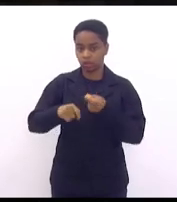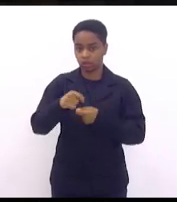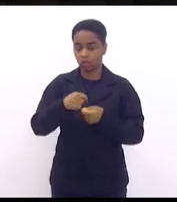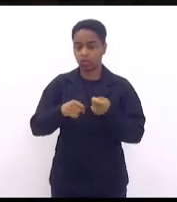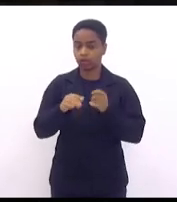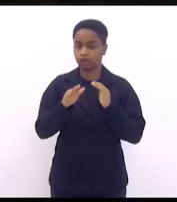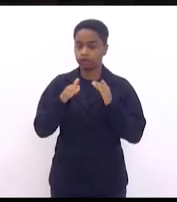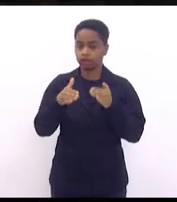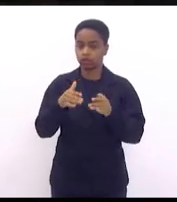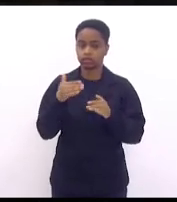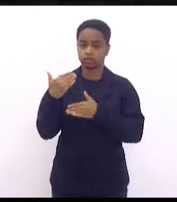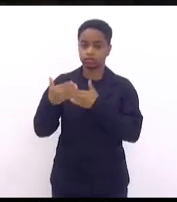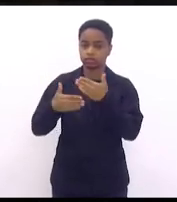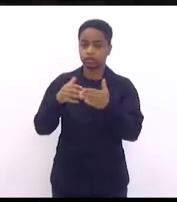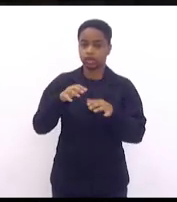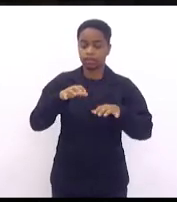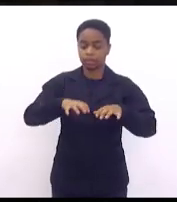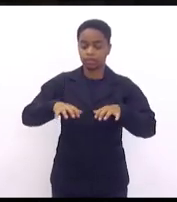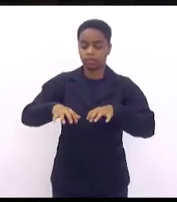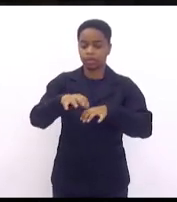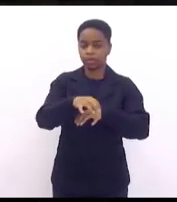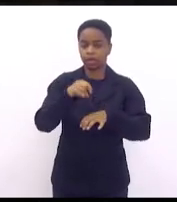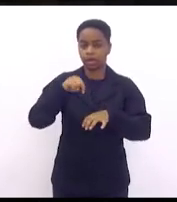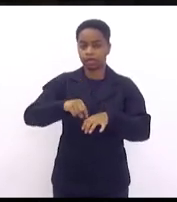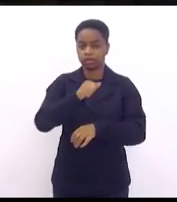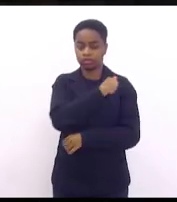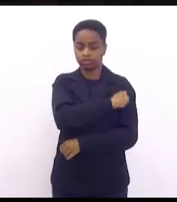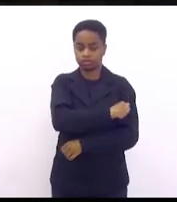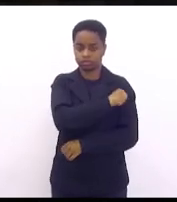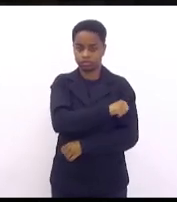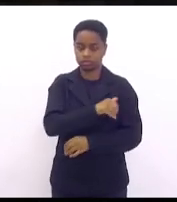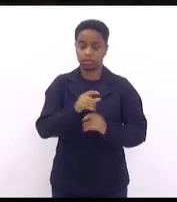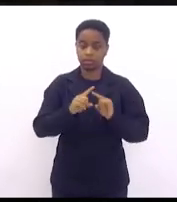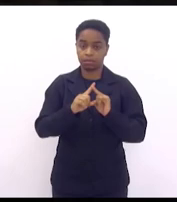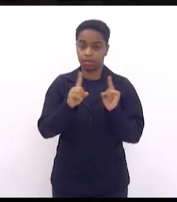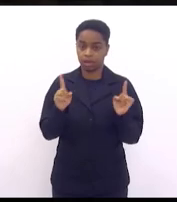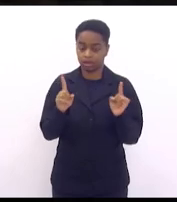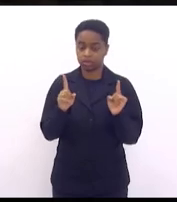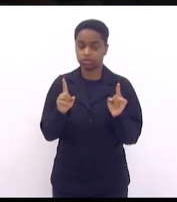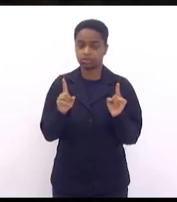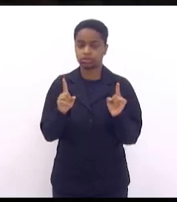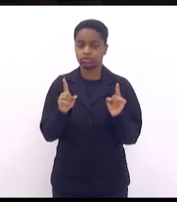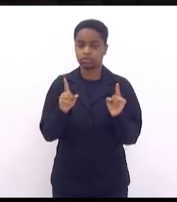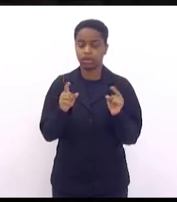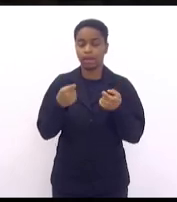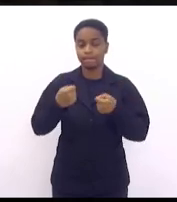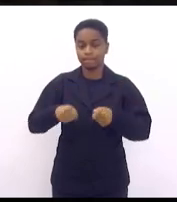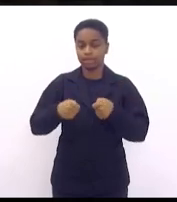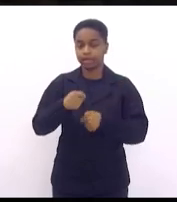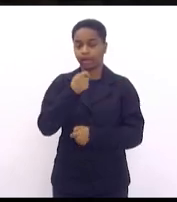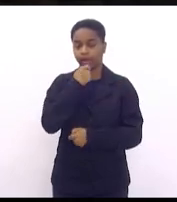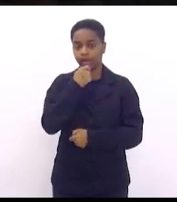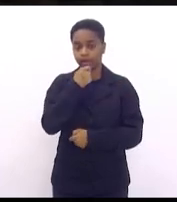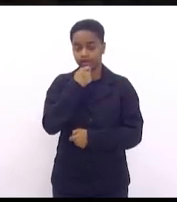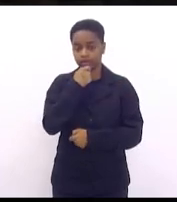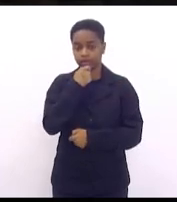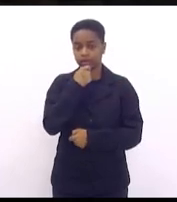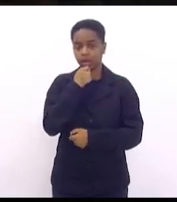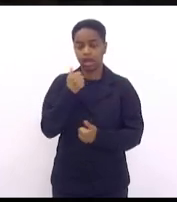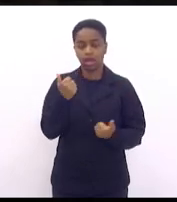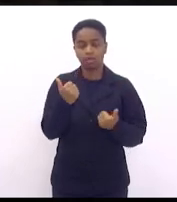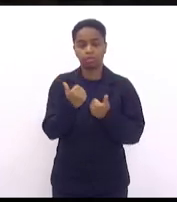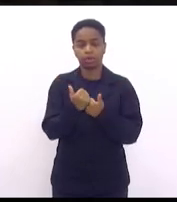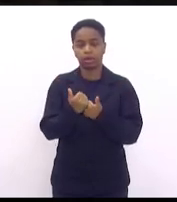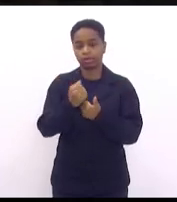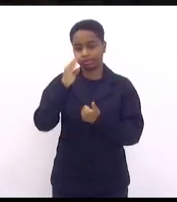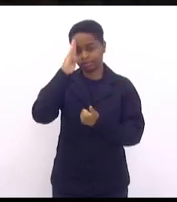para o desenvolvimento regional do Estado do Rio de Janeiro. Contudo, ainda é necessário fortalecer o